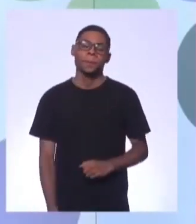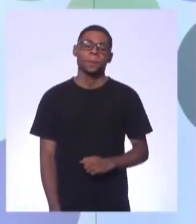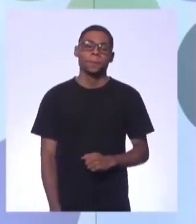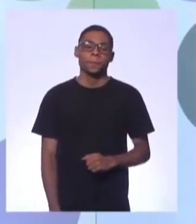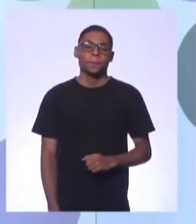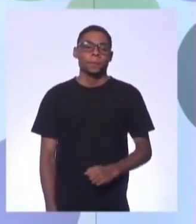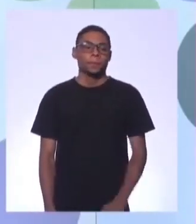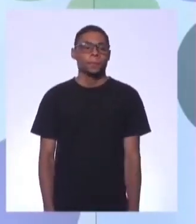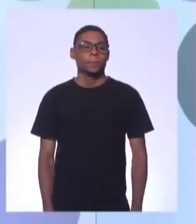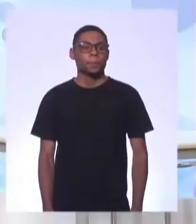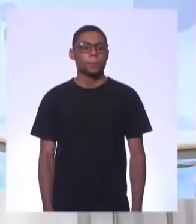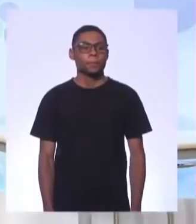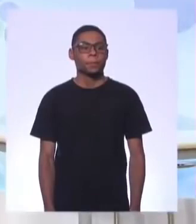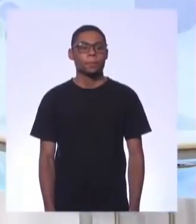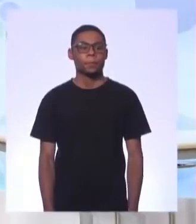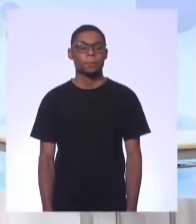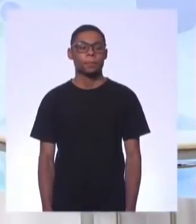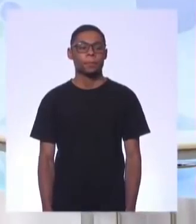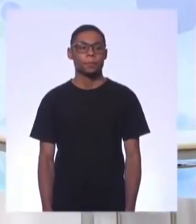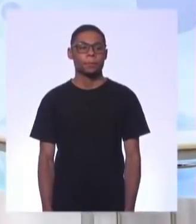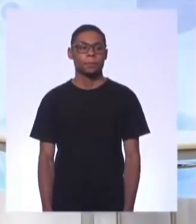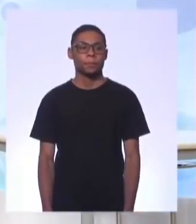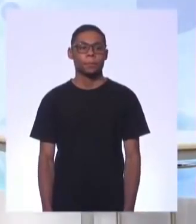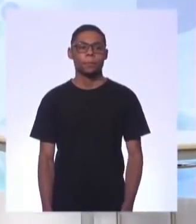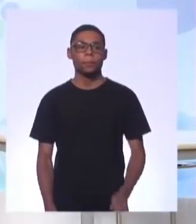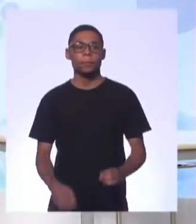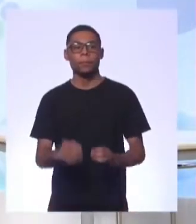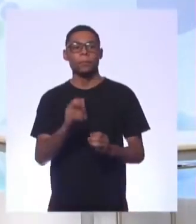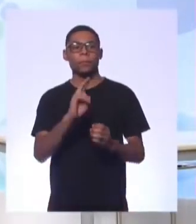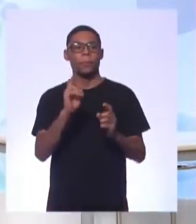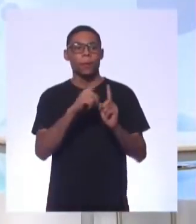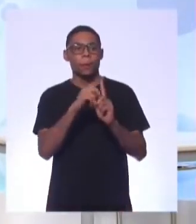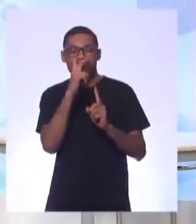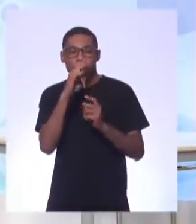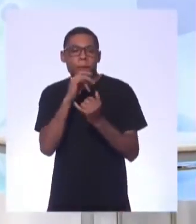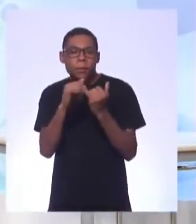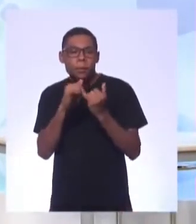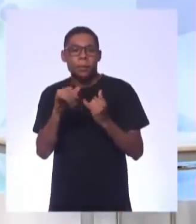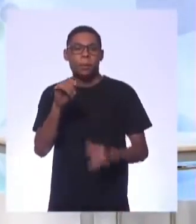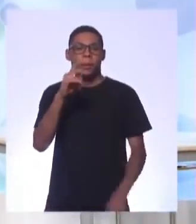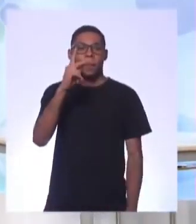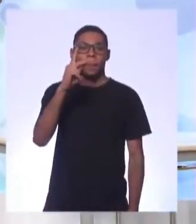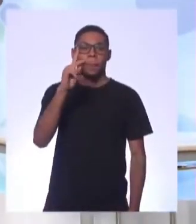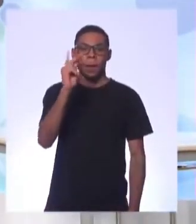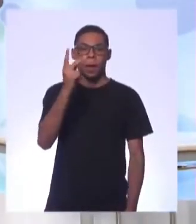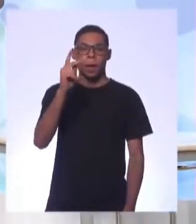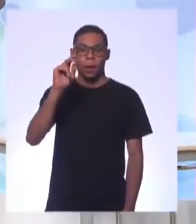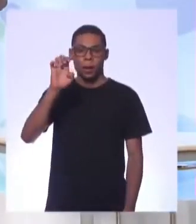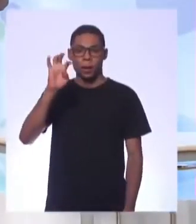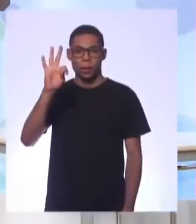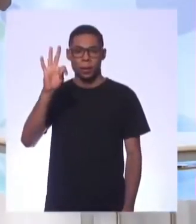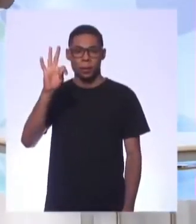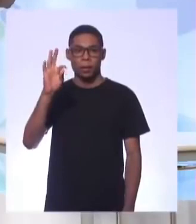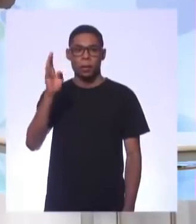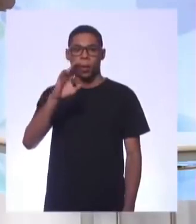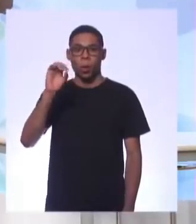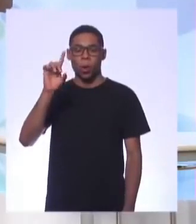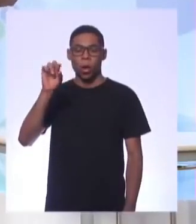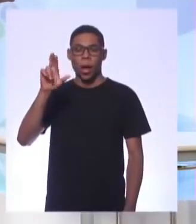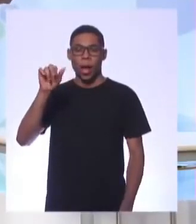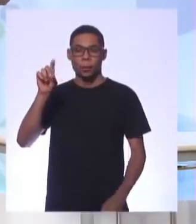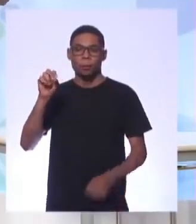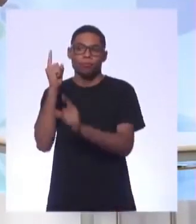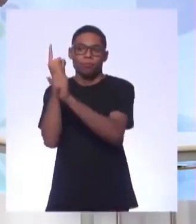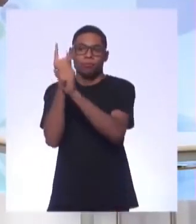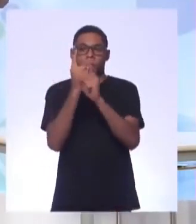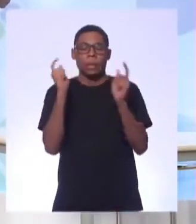mesmo. Pessoal, como que você simular? O simulador é o FET Colorado, tá? Põe a PHET, né? Ponto Colorado, você